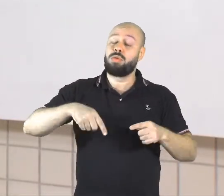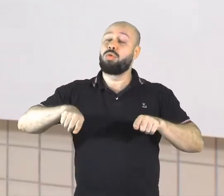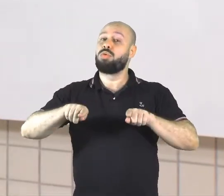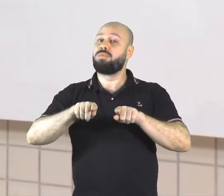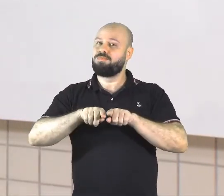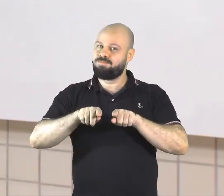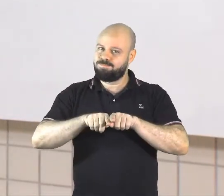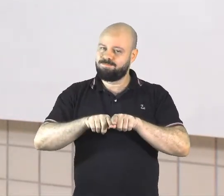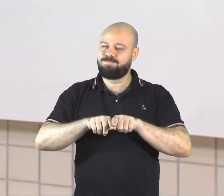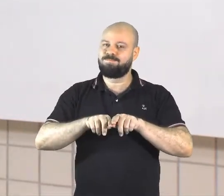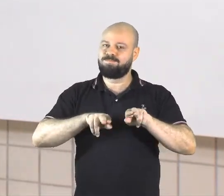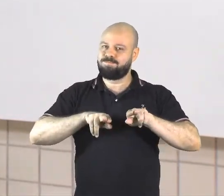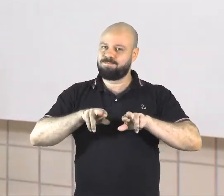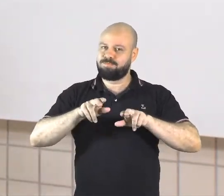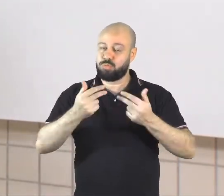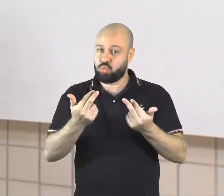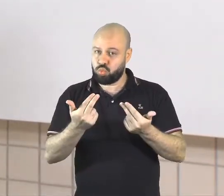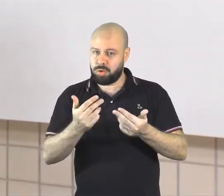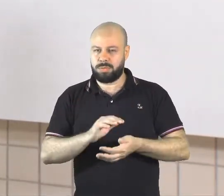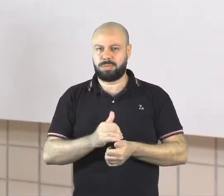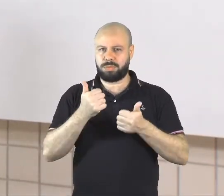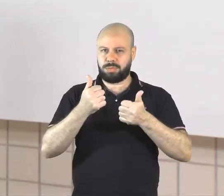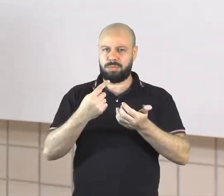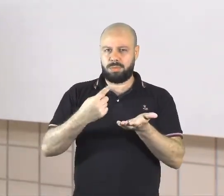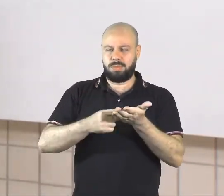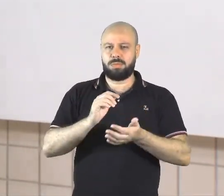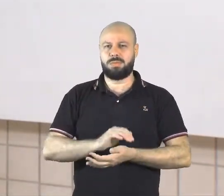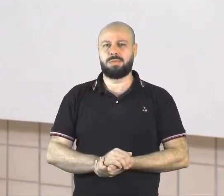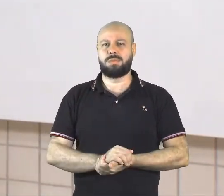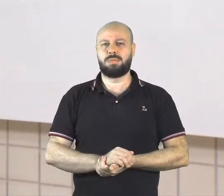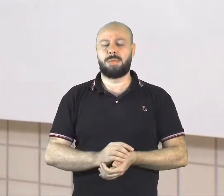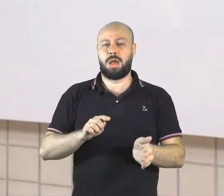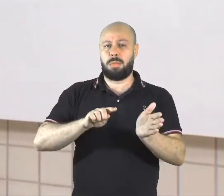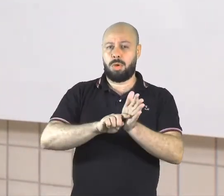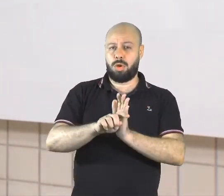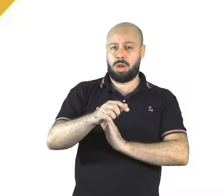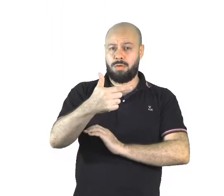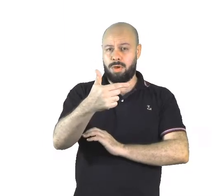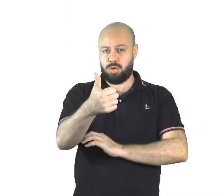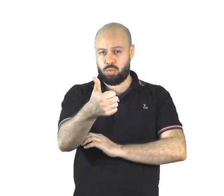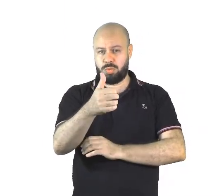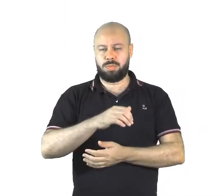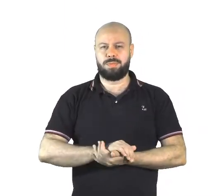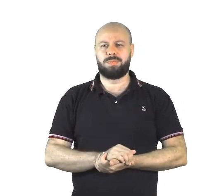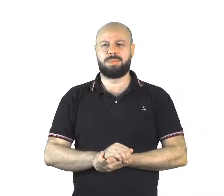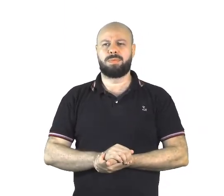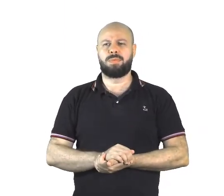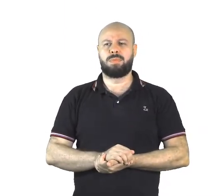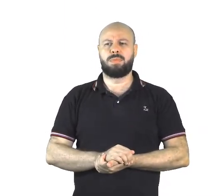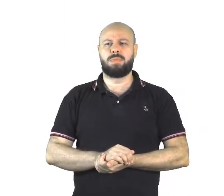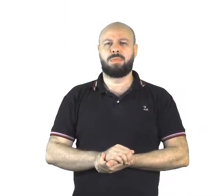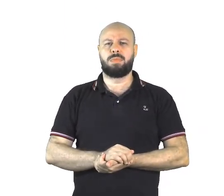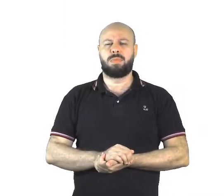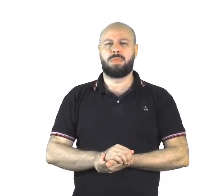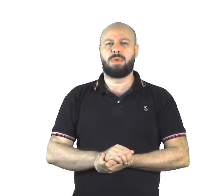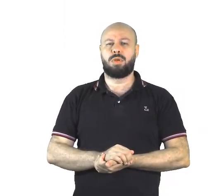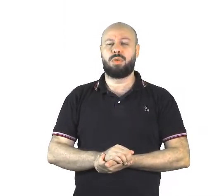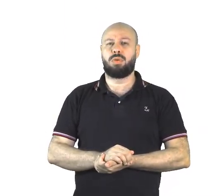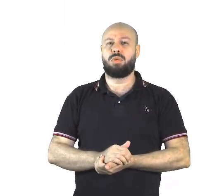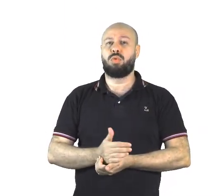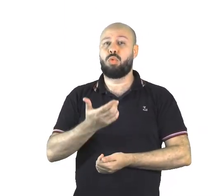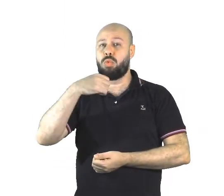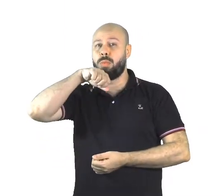ele, ok? Questão 21, a 21 fala o seguinte: o pai de uma das